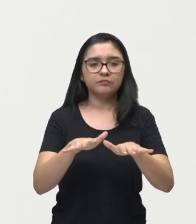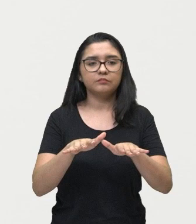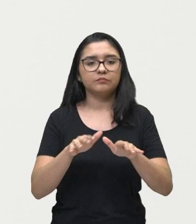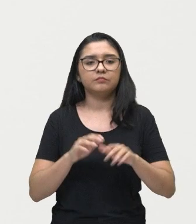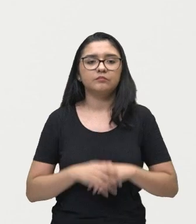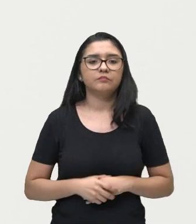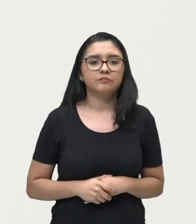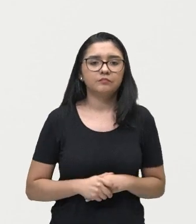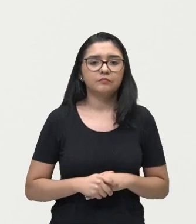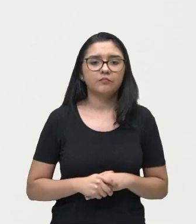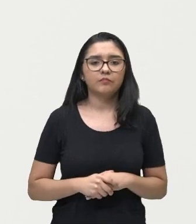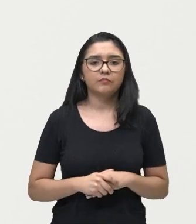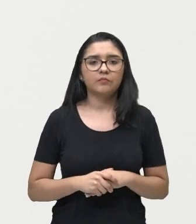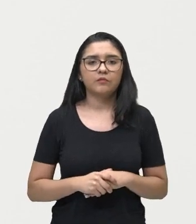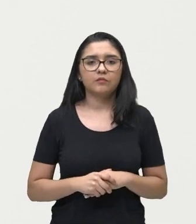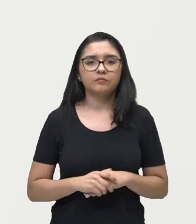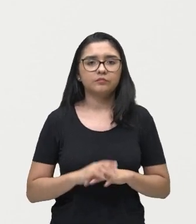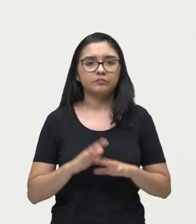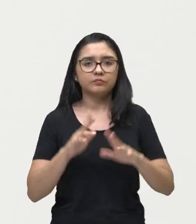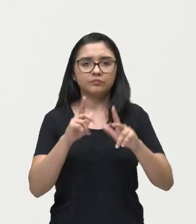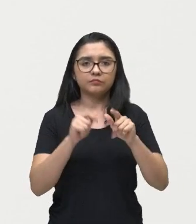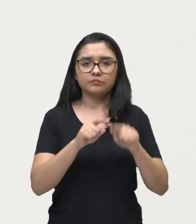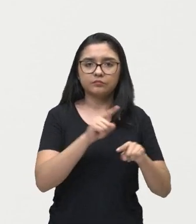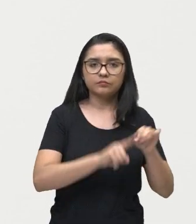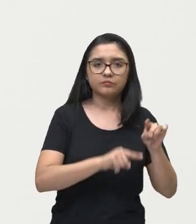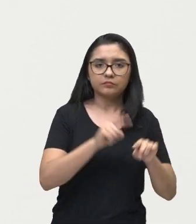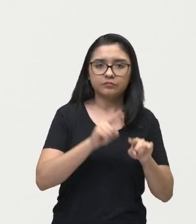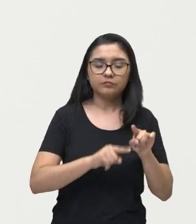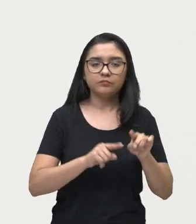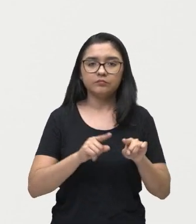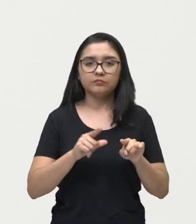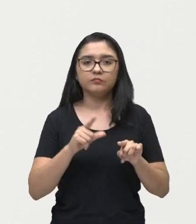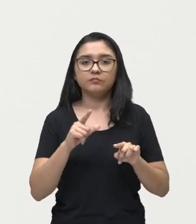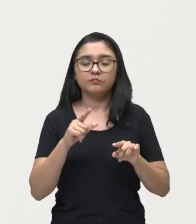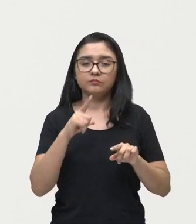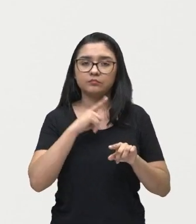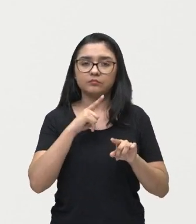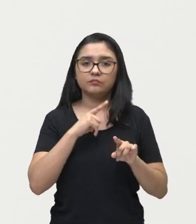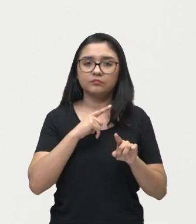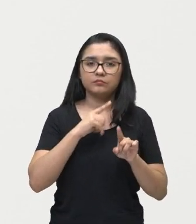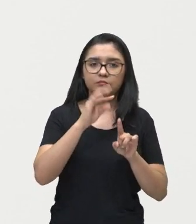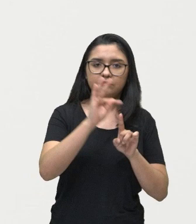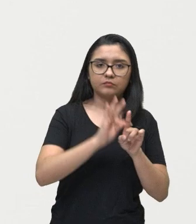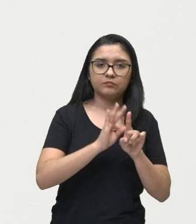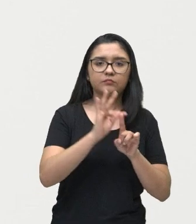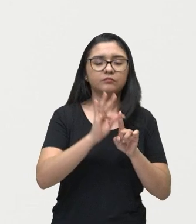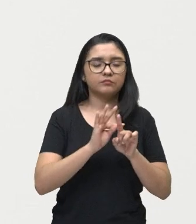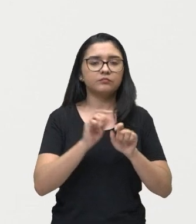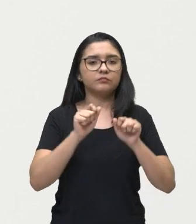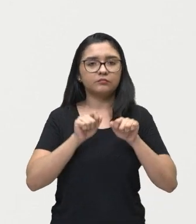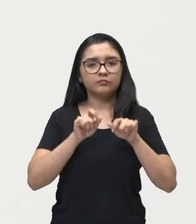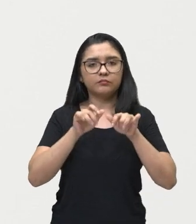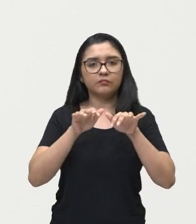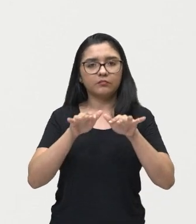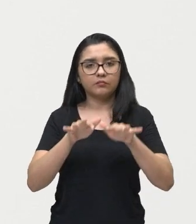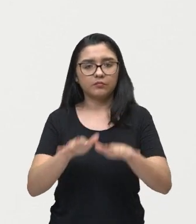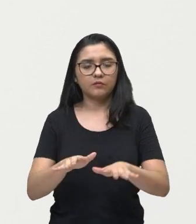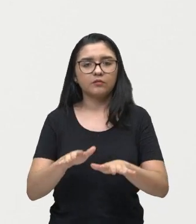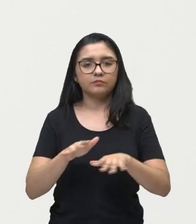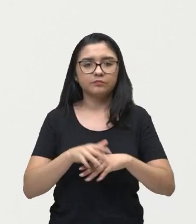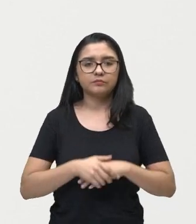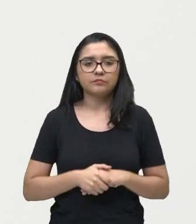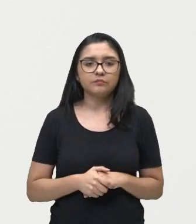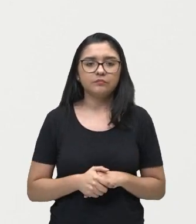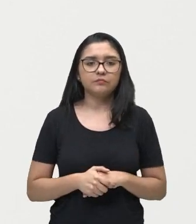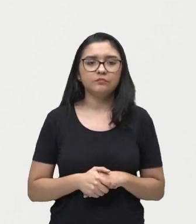radiação, todos os corpos que possuem temperatura emitem radiação térmica. Aí